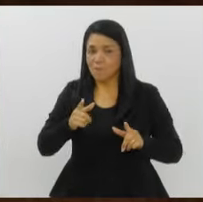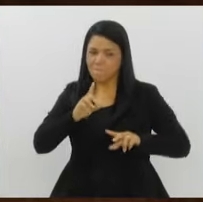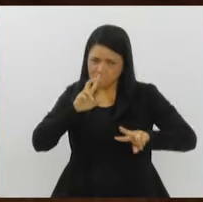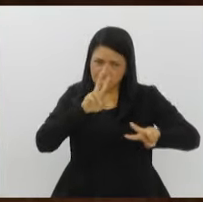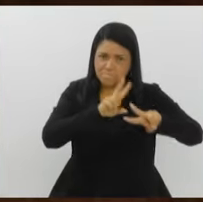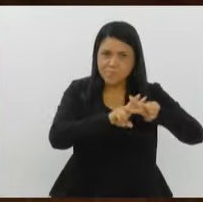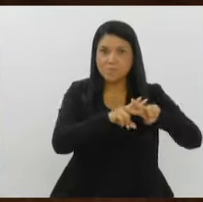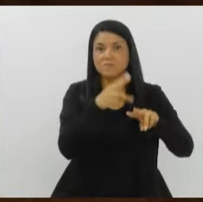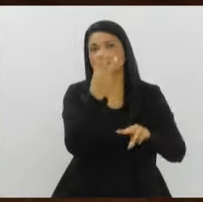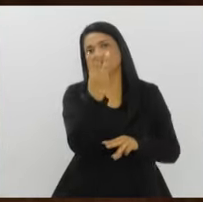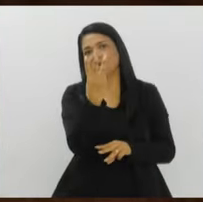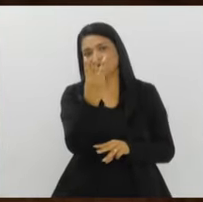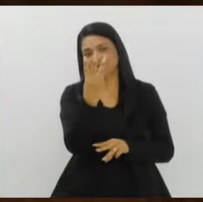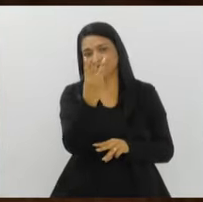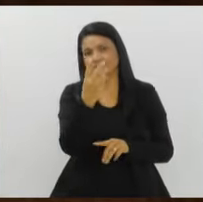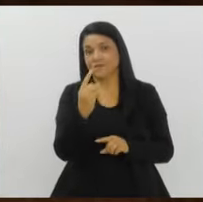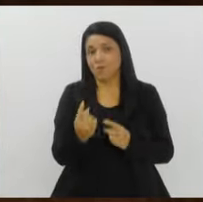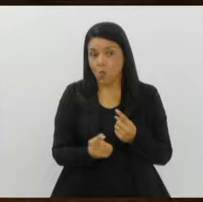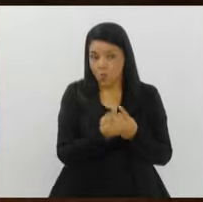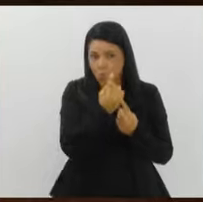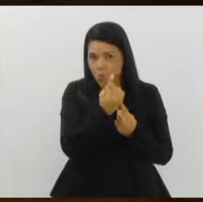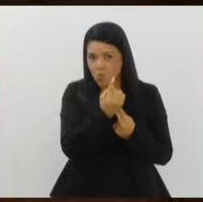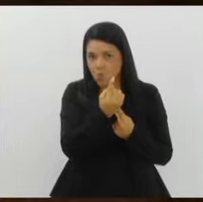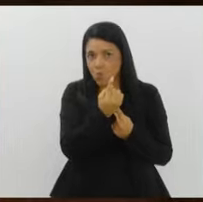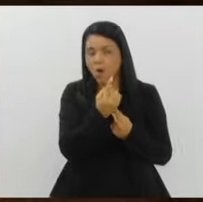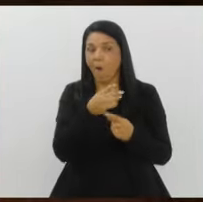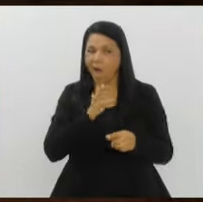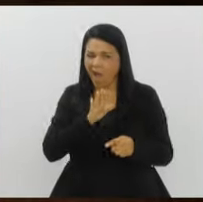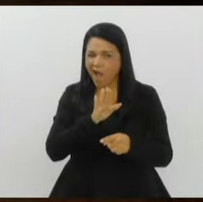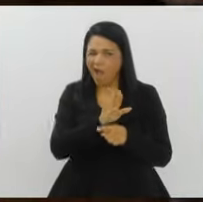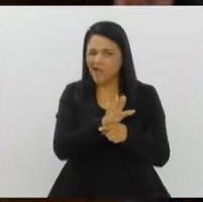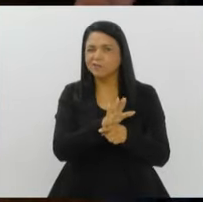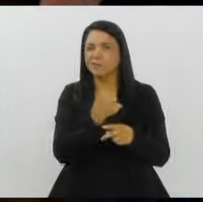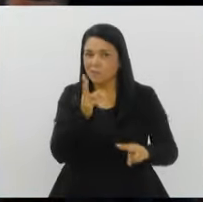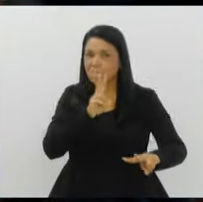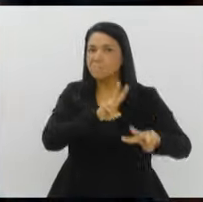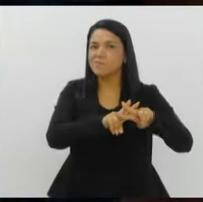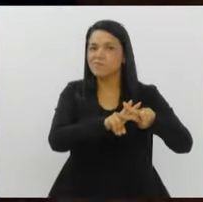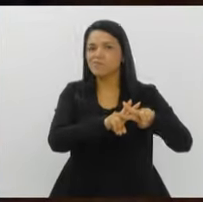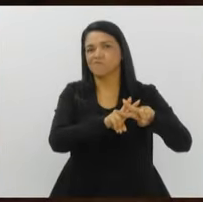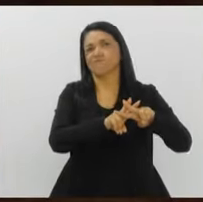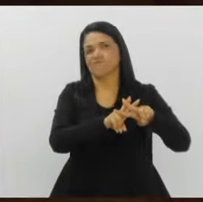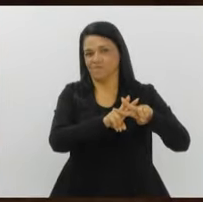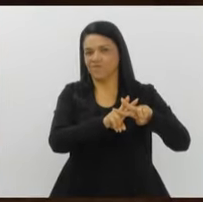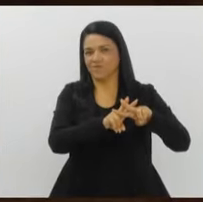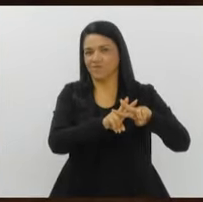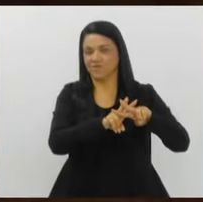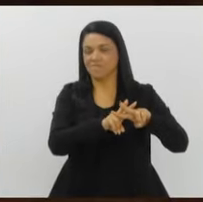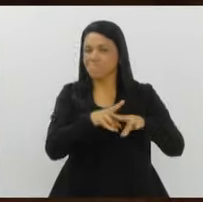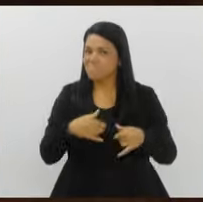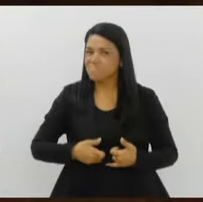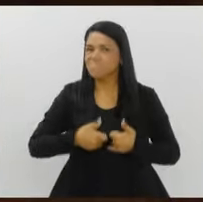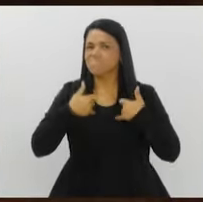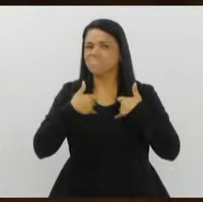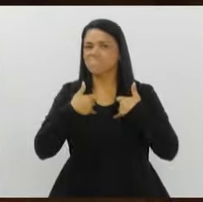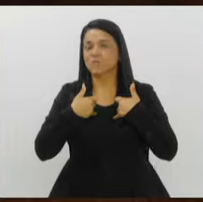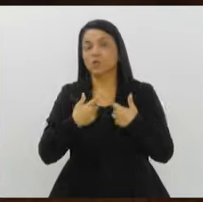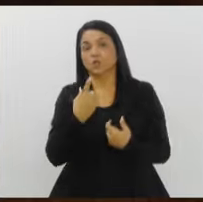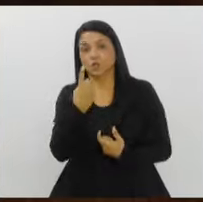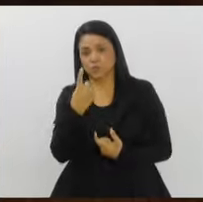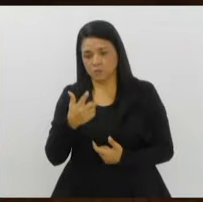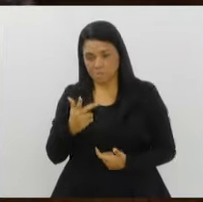presos, inclusive um deles. Eu até ajudei a capturar esse moleque, e para mim é uma satisfação, 2